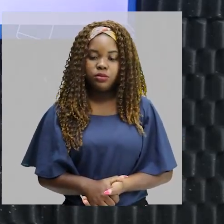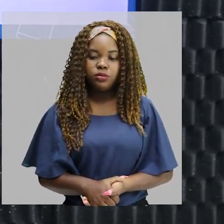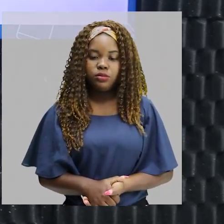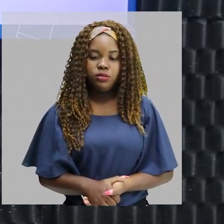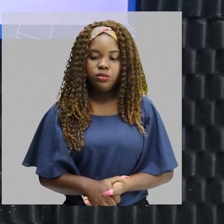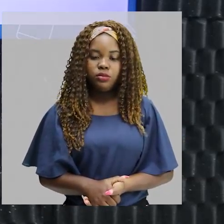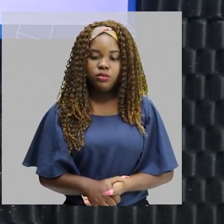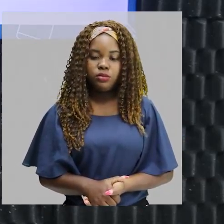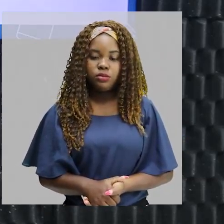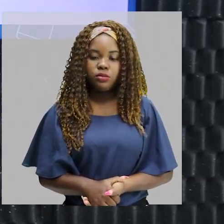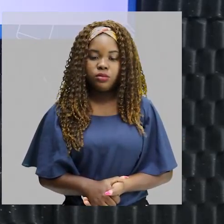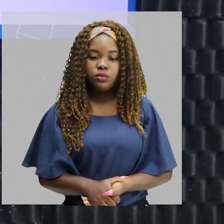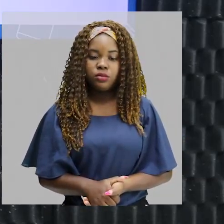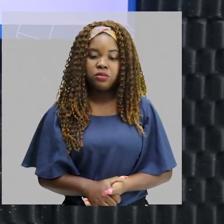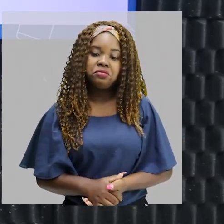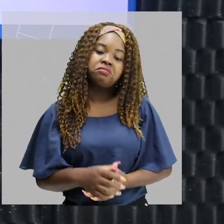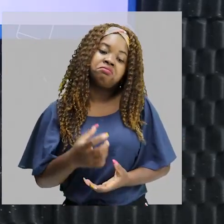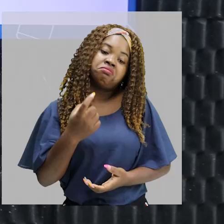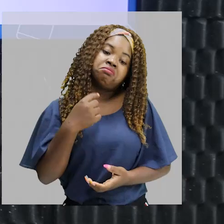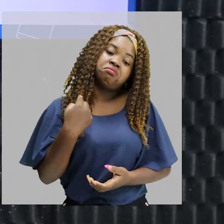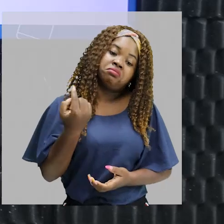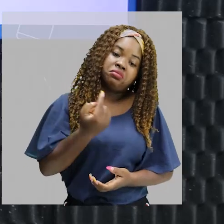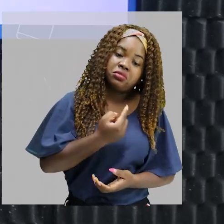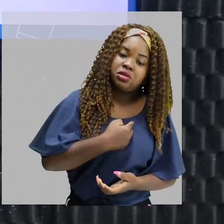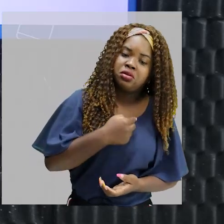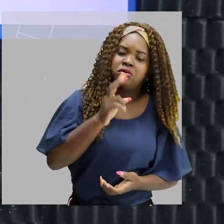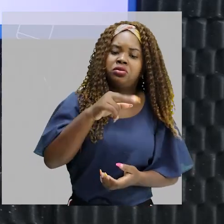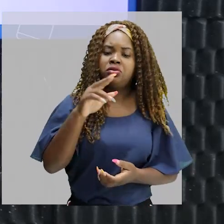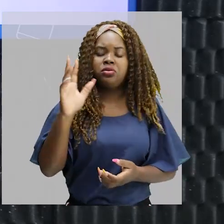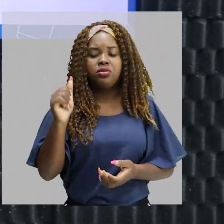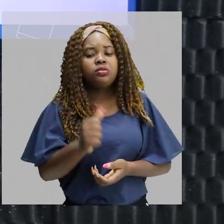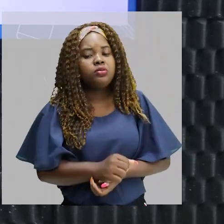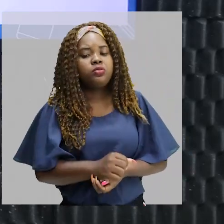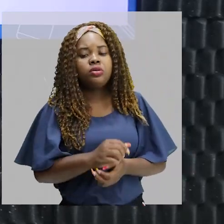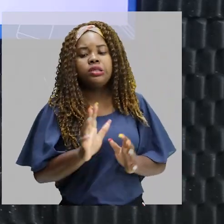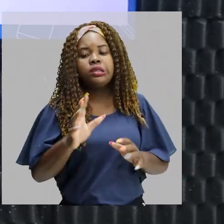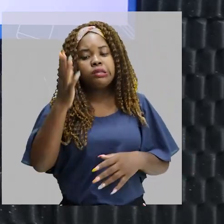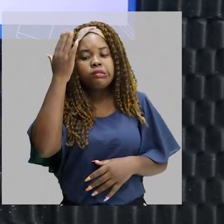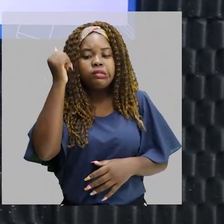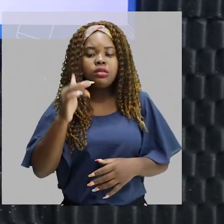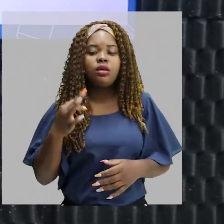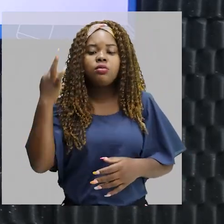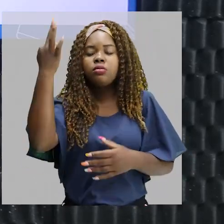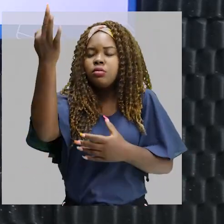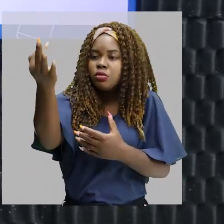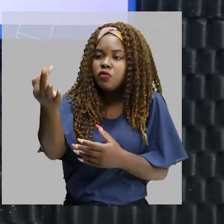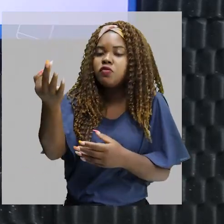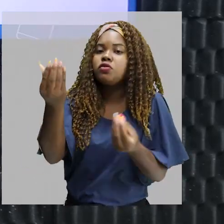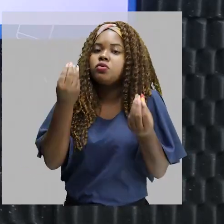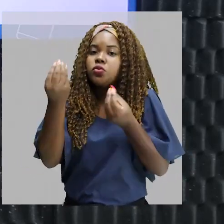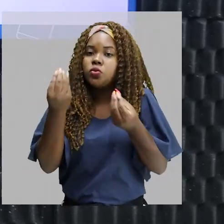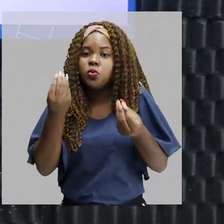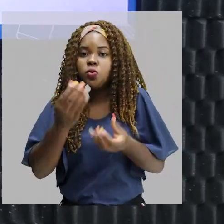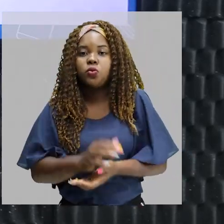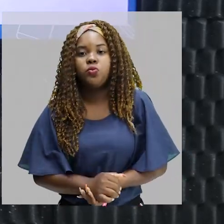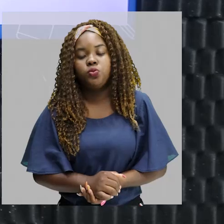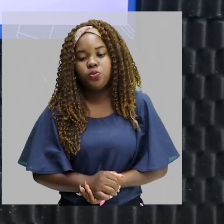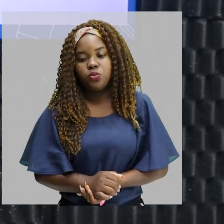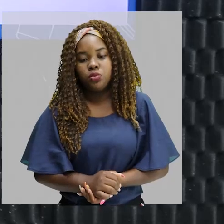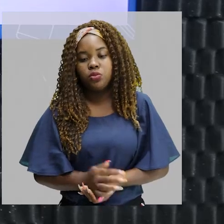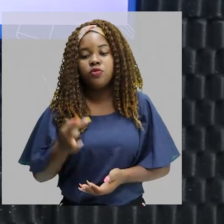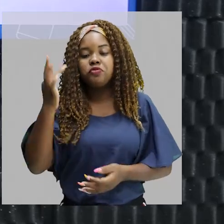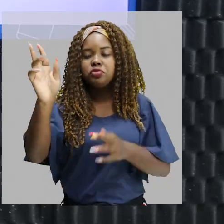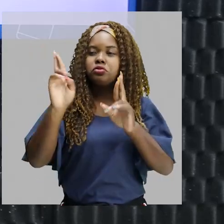futuro. A gente, tá? Nunca sabe que surpresas o futuro nos reserva. Então, uno